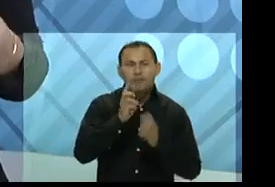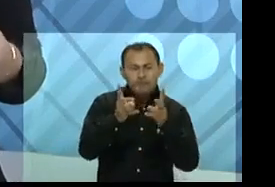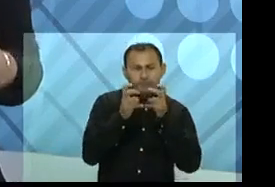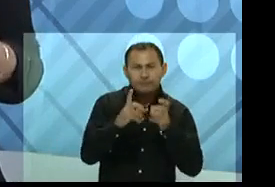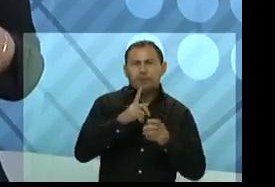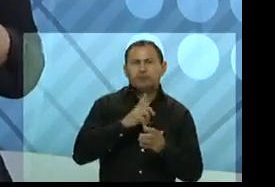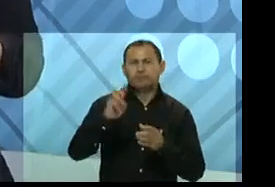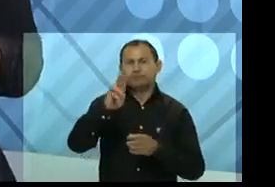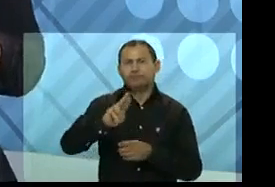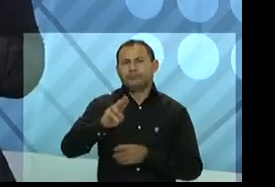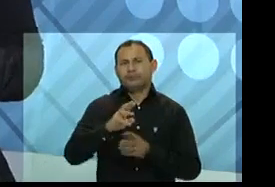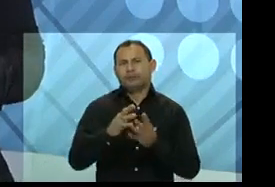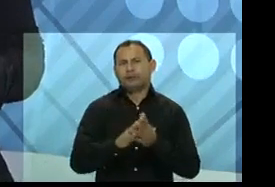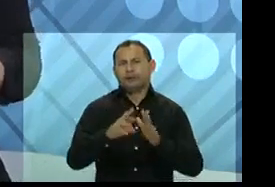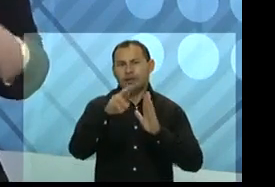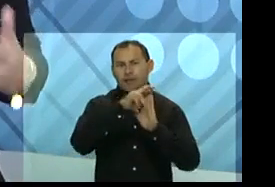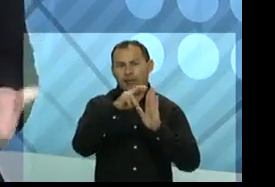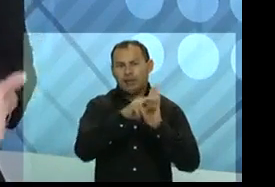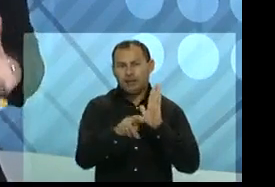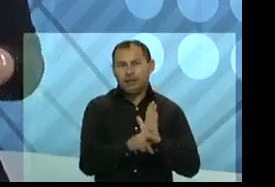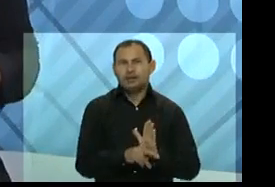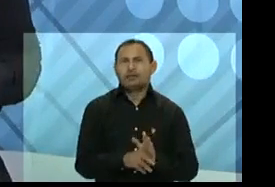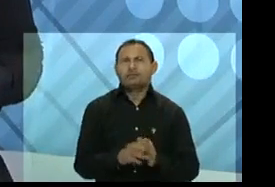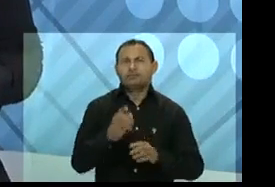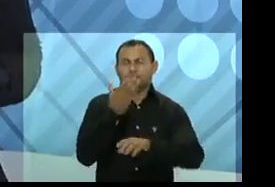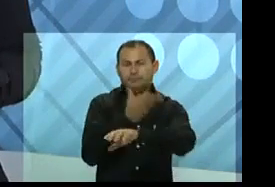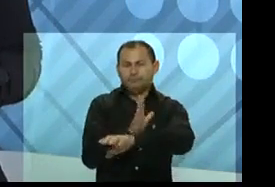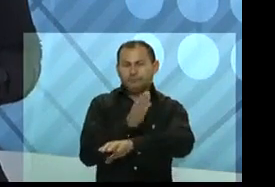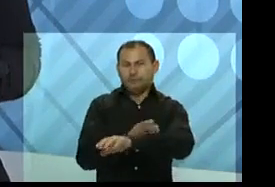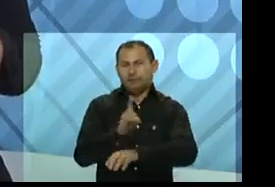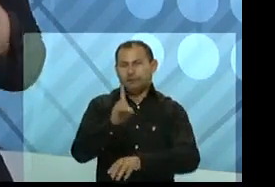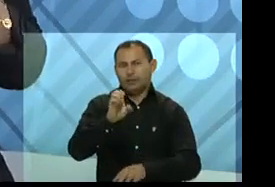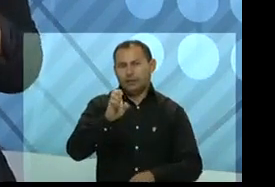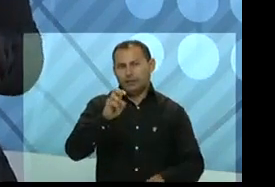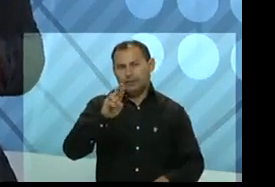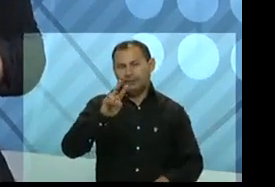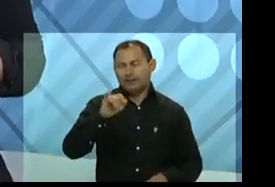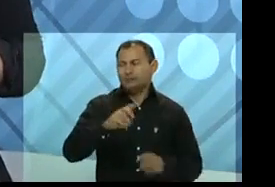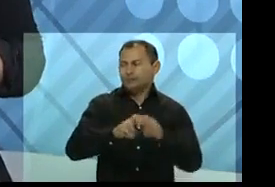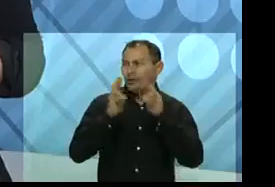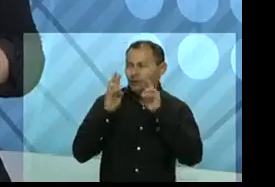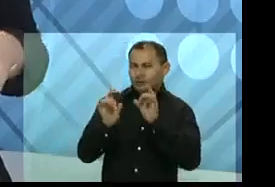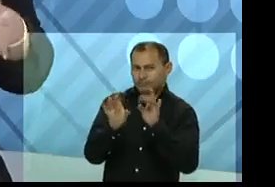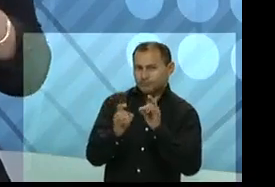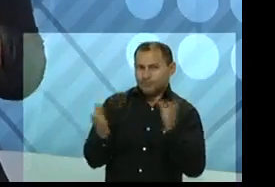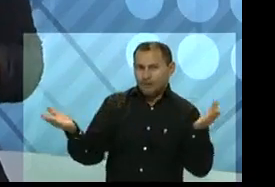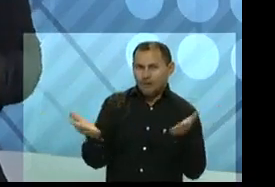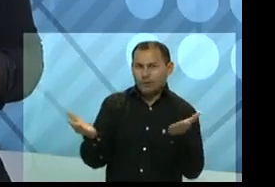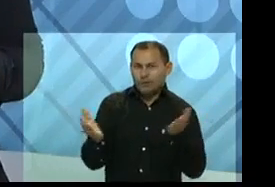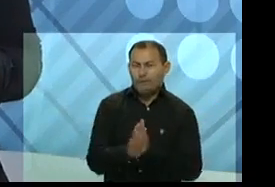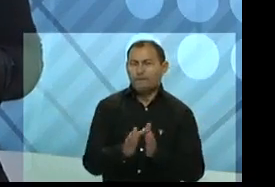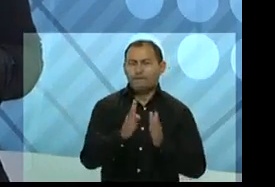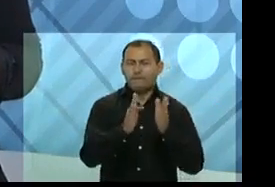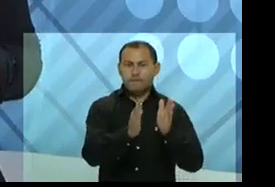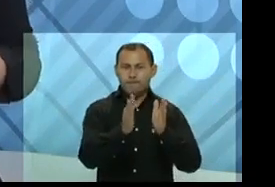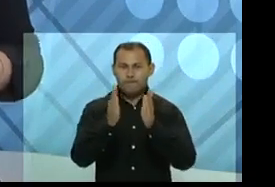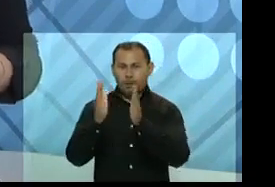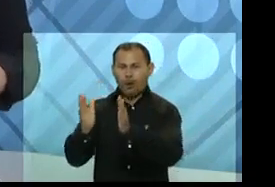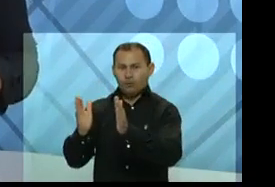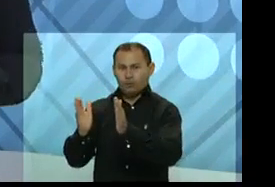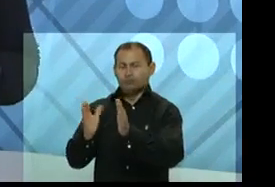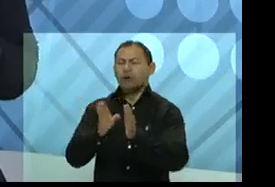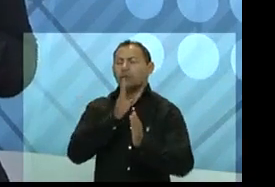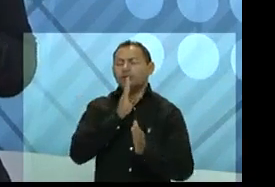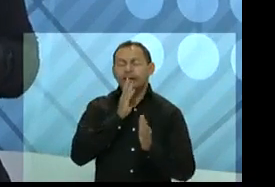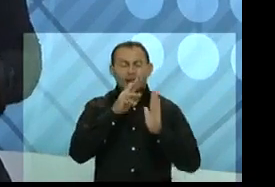nós vamos ter que utilizar um tipo de regra para aplicar a derivada. E neste caso específico, agora nesse bloco, a gente vai conhecer a regra